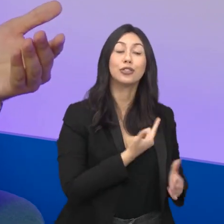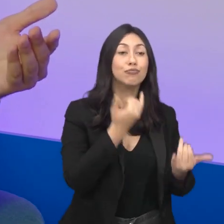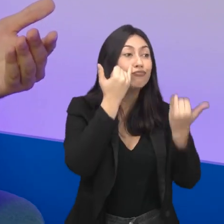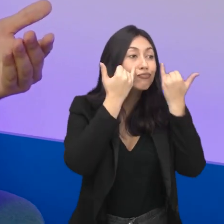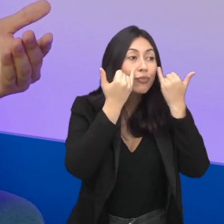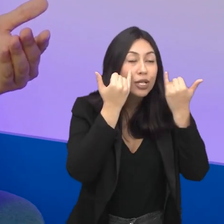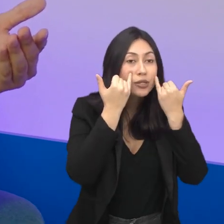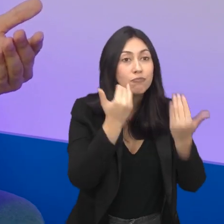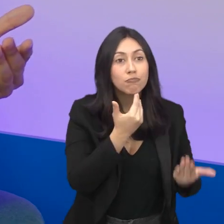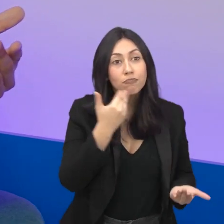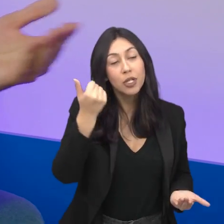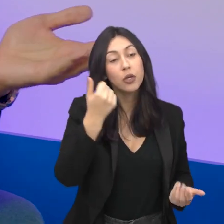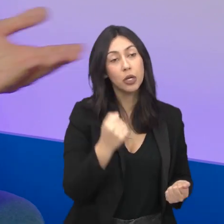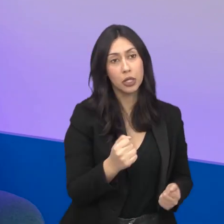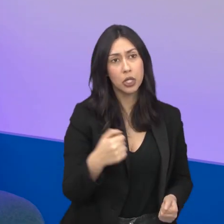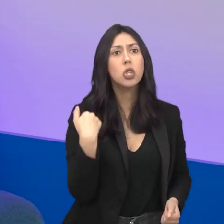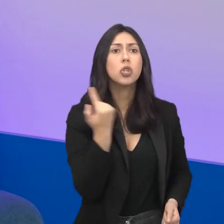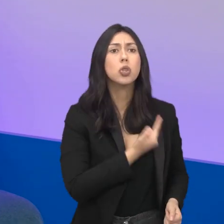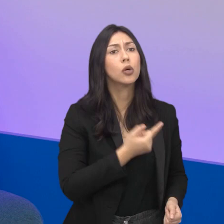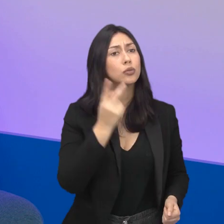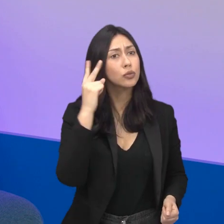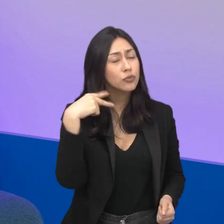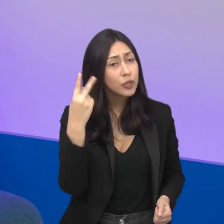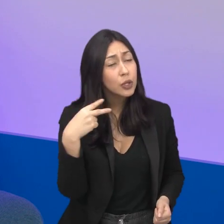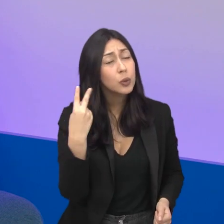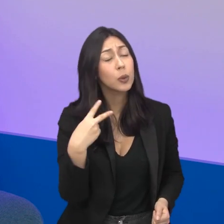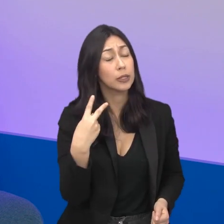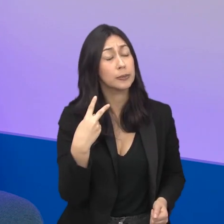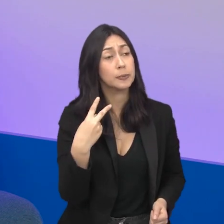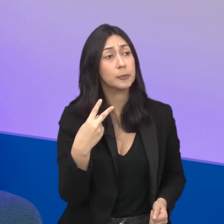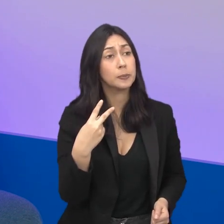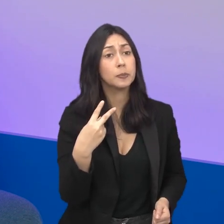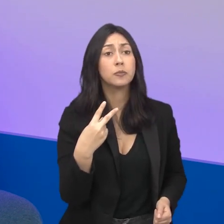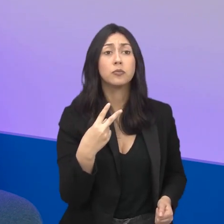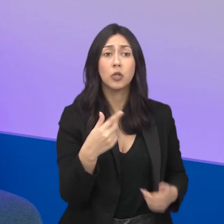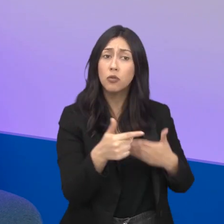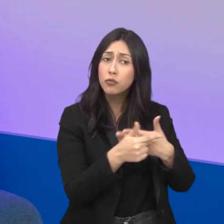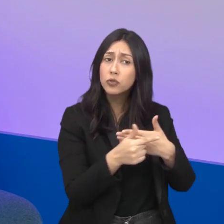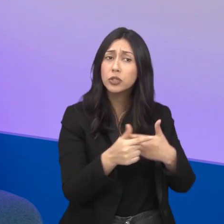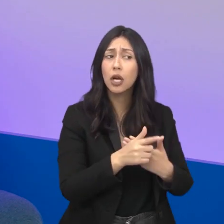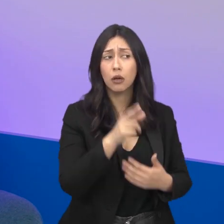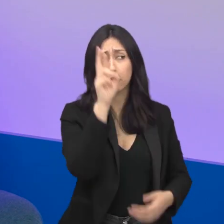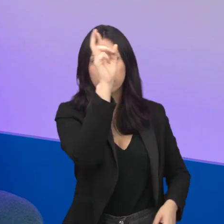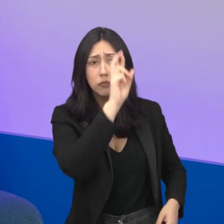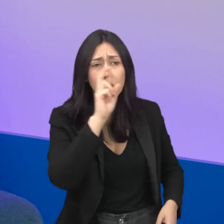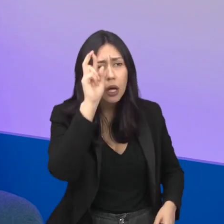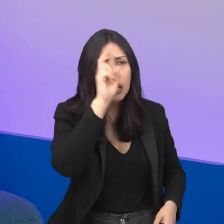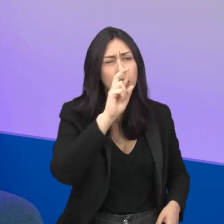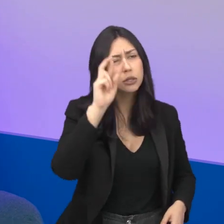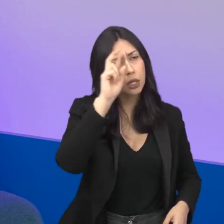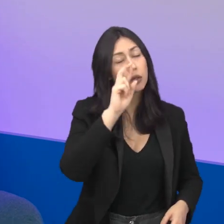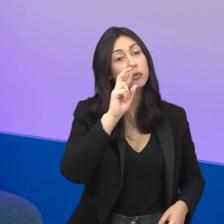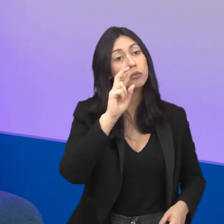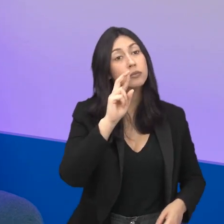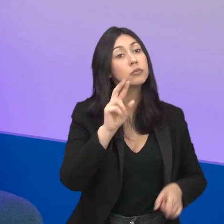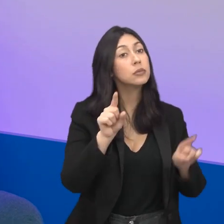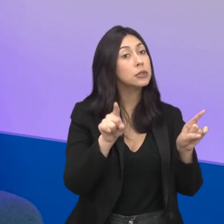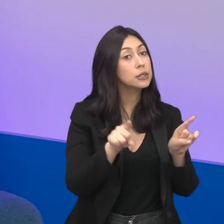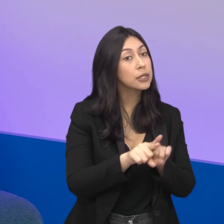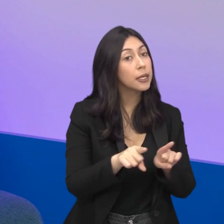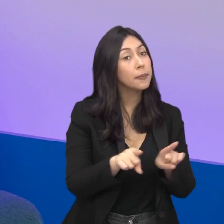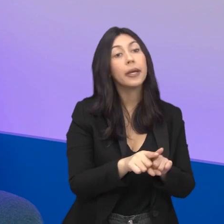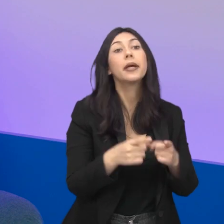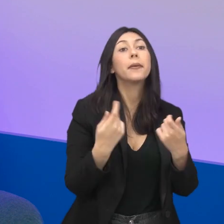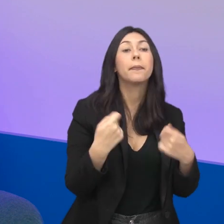tenha ainda mais transparência. Então a gente, como vereador, viu, Tati, viu, Marvin? Além do nosso trabalho de fiscalização, do processo